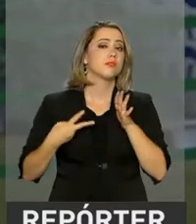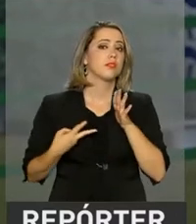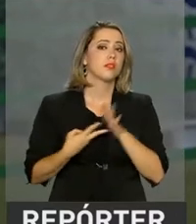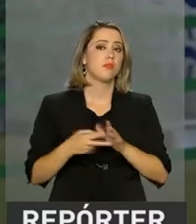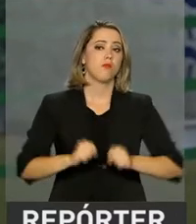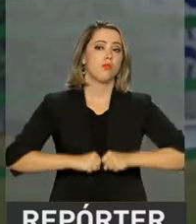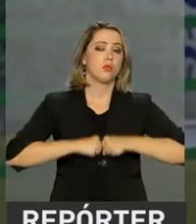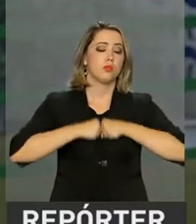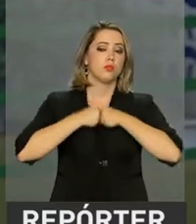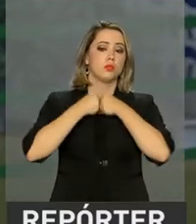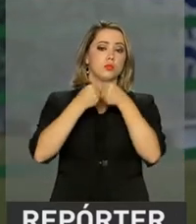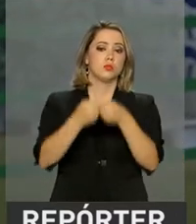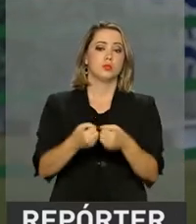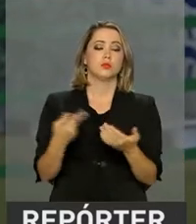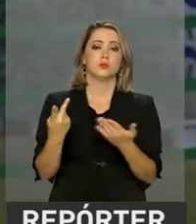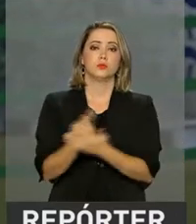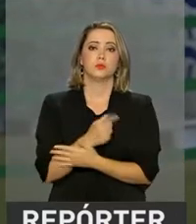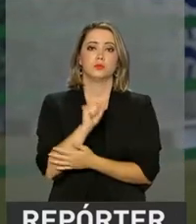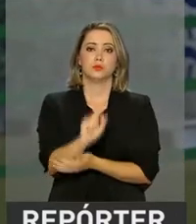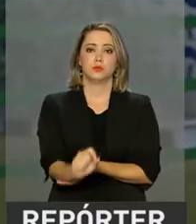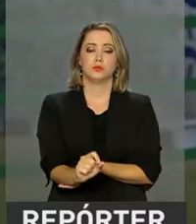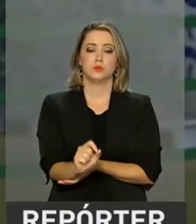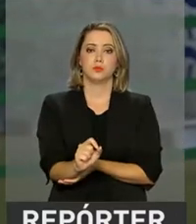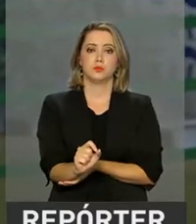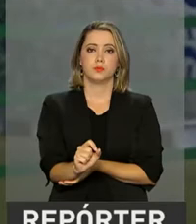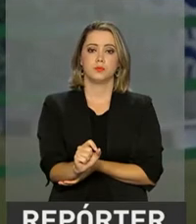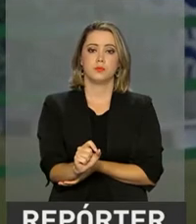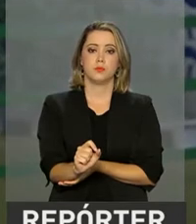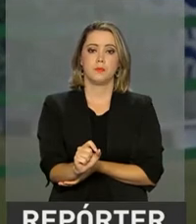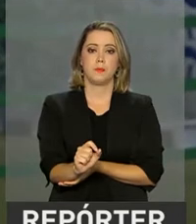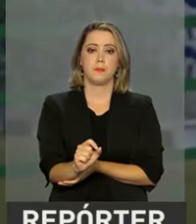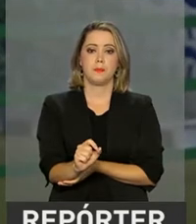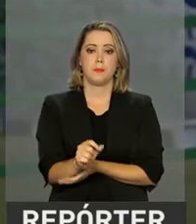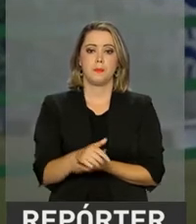vai lutar para que a votação tenha